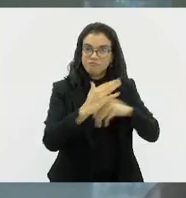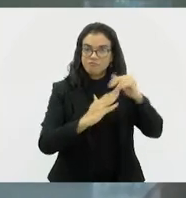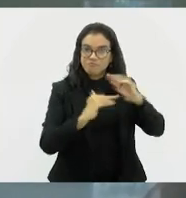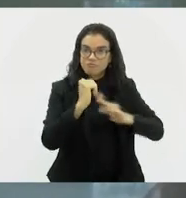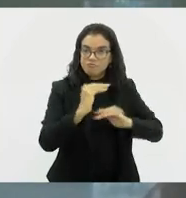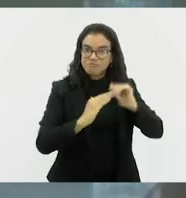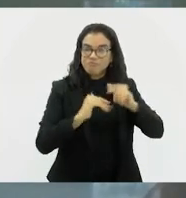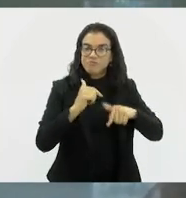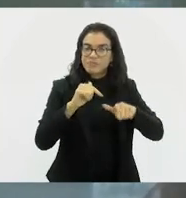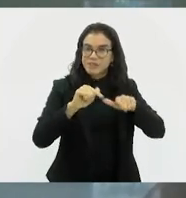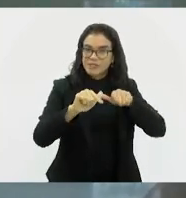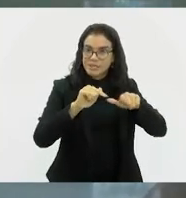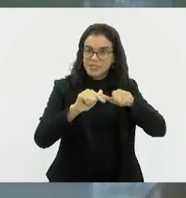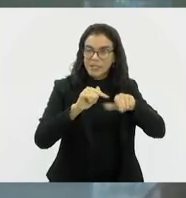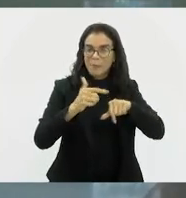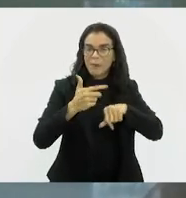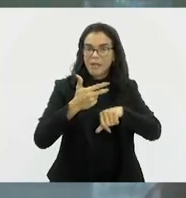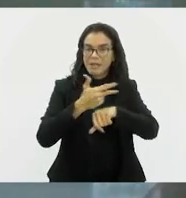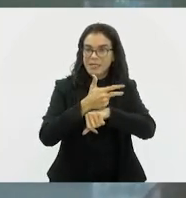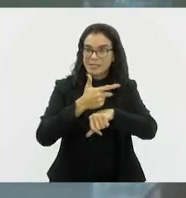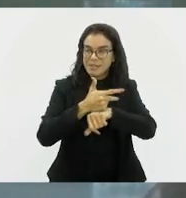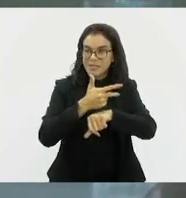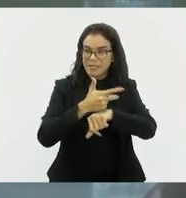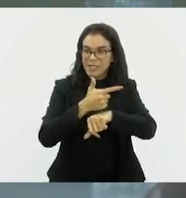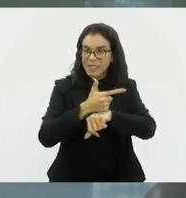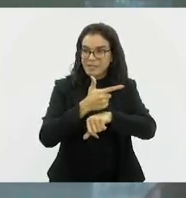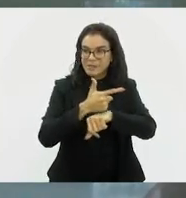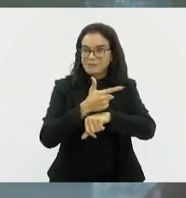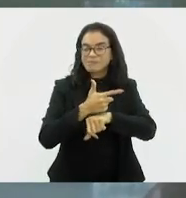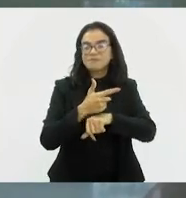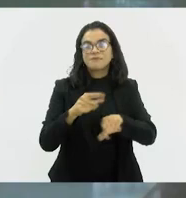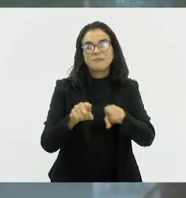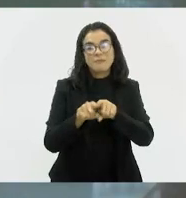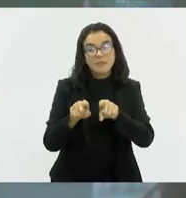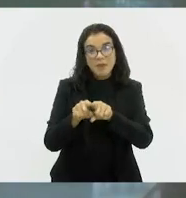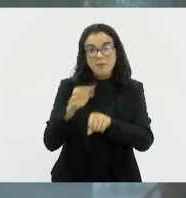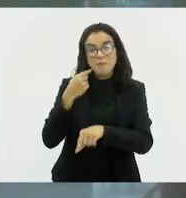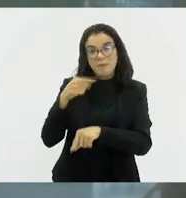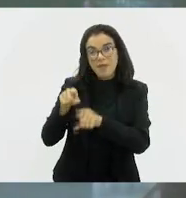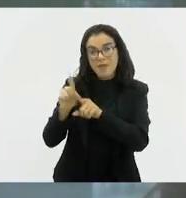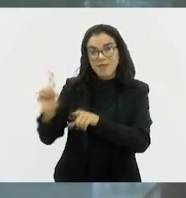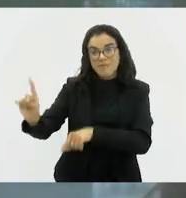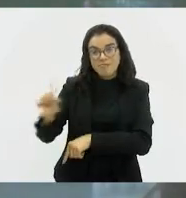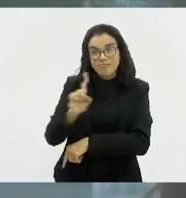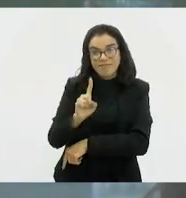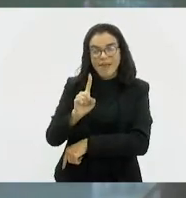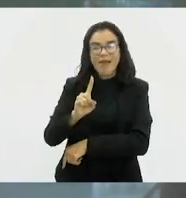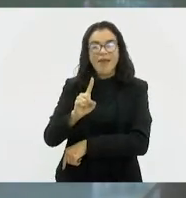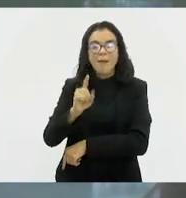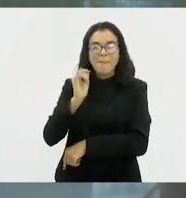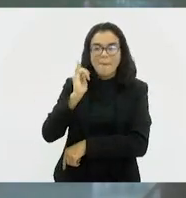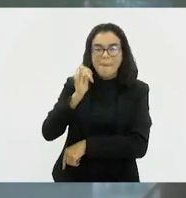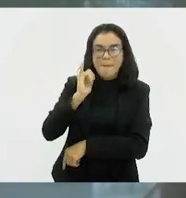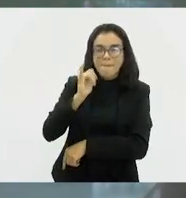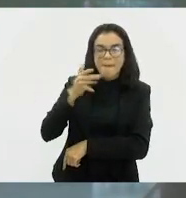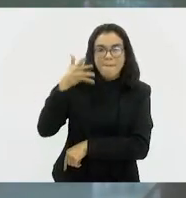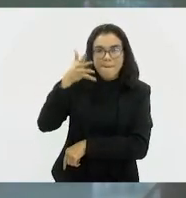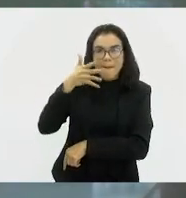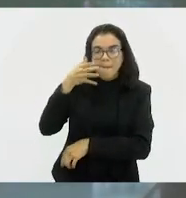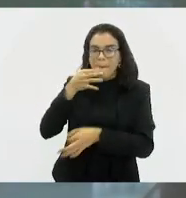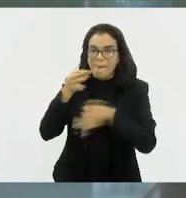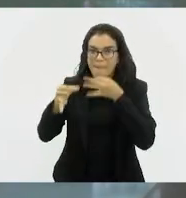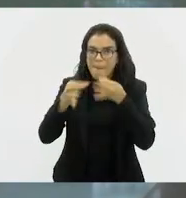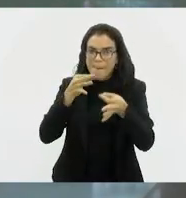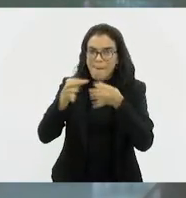trabalham com a melhor idade, com a terceira idade, e também ouvir a terceira idade aqui presente, com as suas dúvidas, suas críticas,